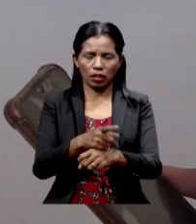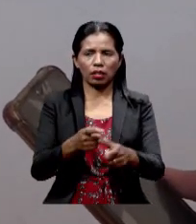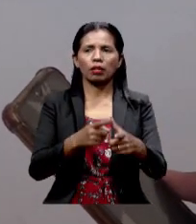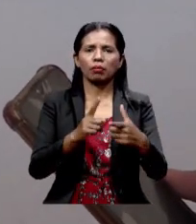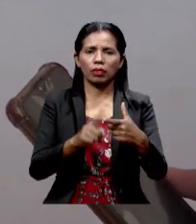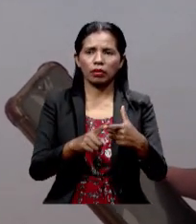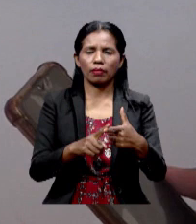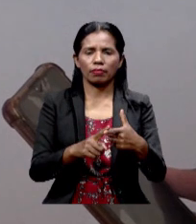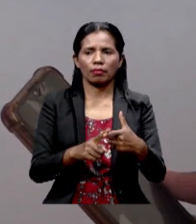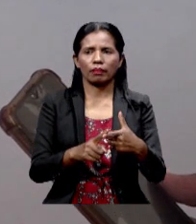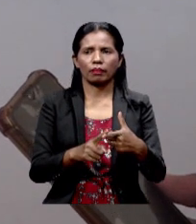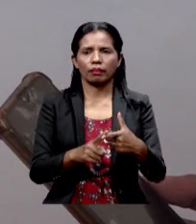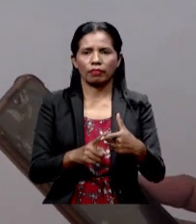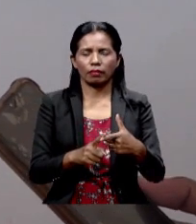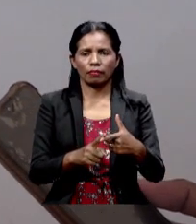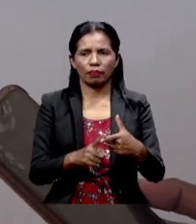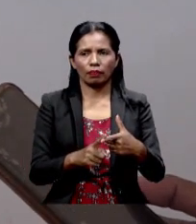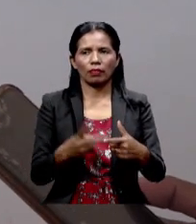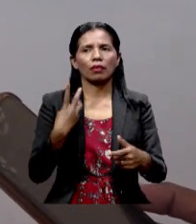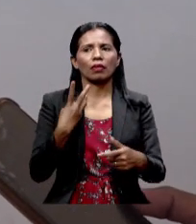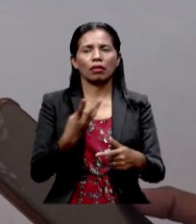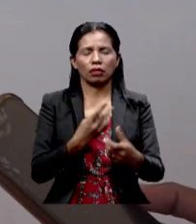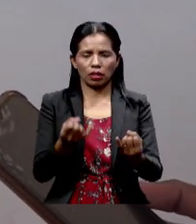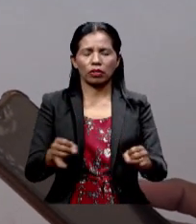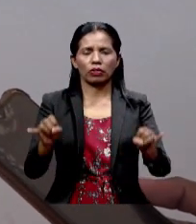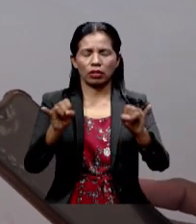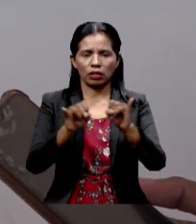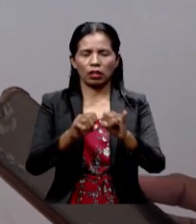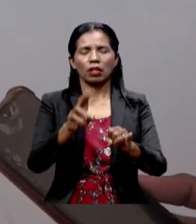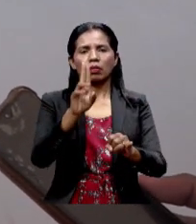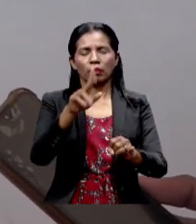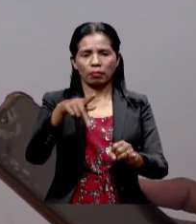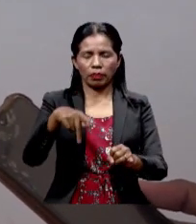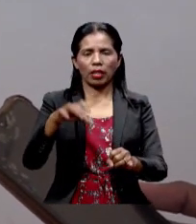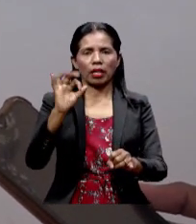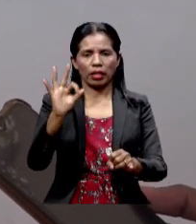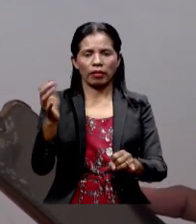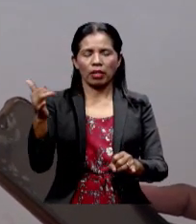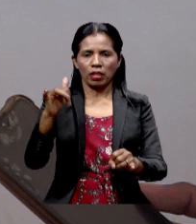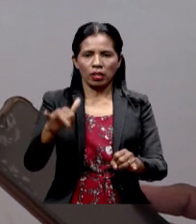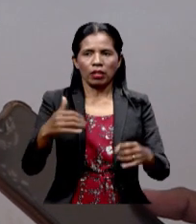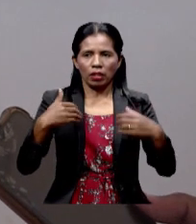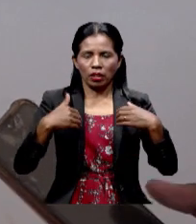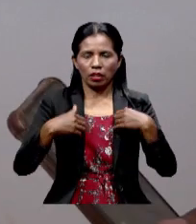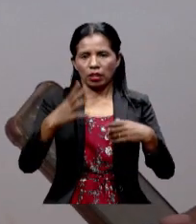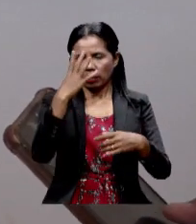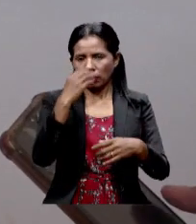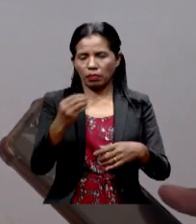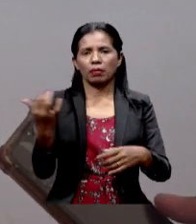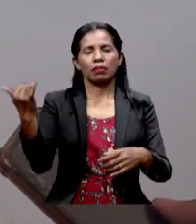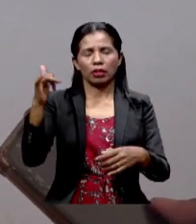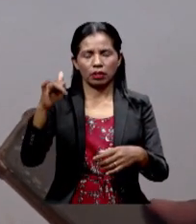uma e tinha instituição nessa UPM, UPF, será quando ia descansa, mas será